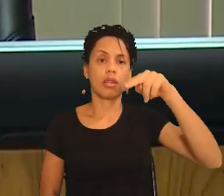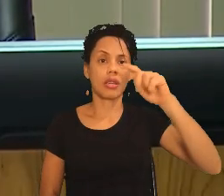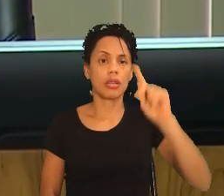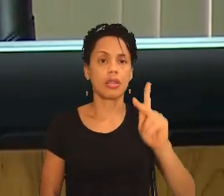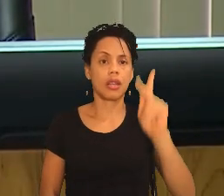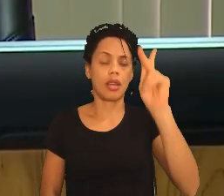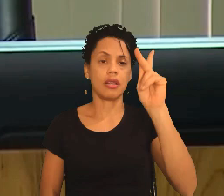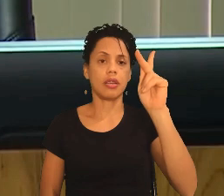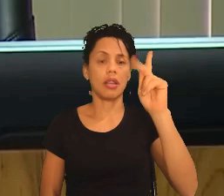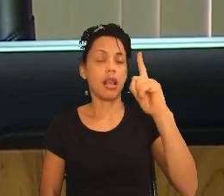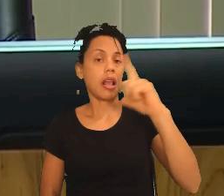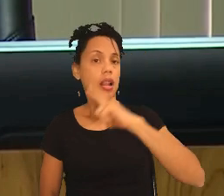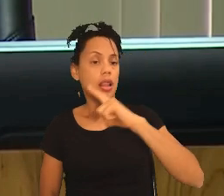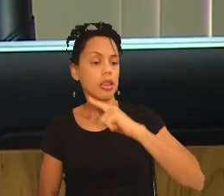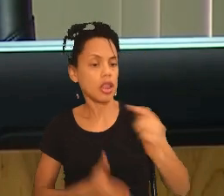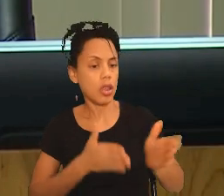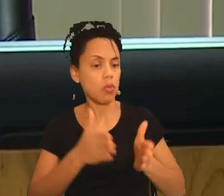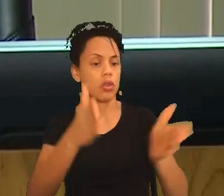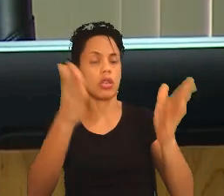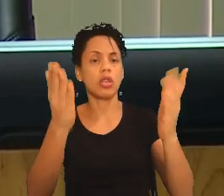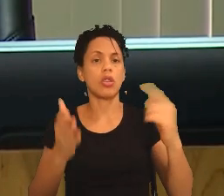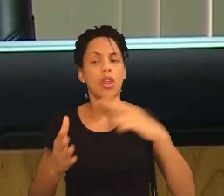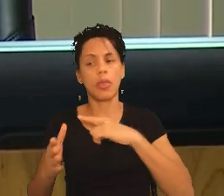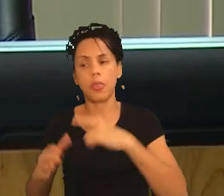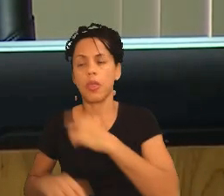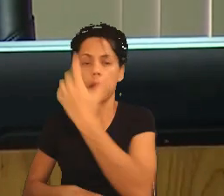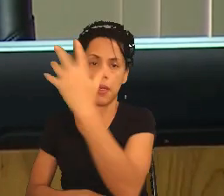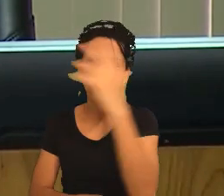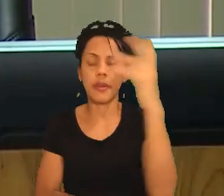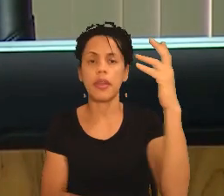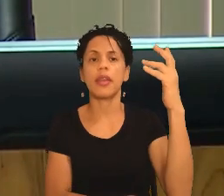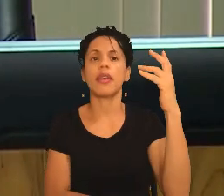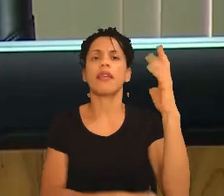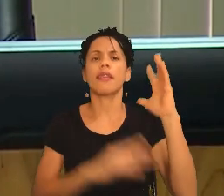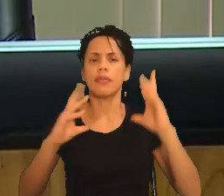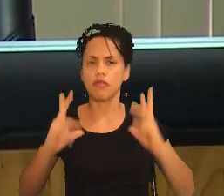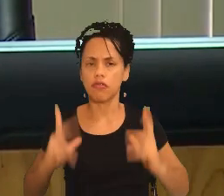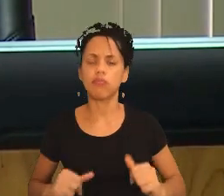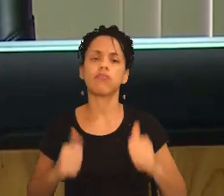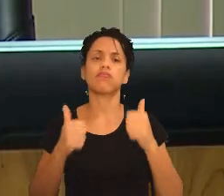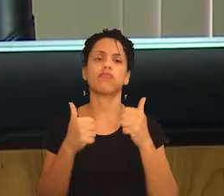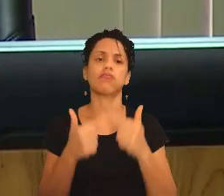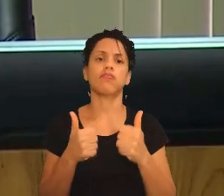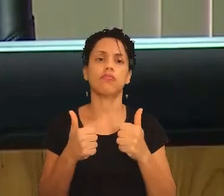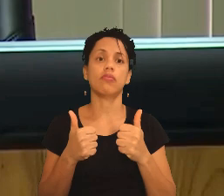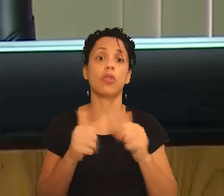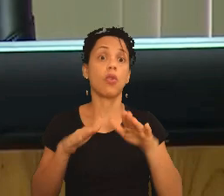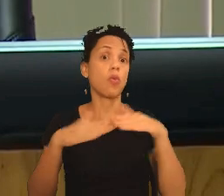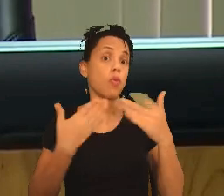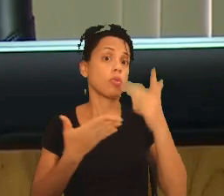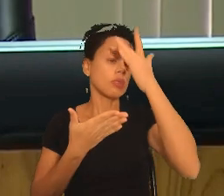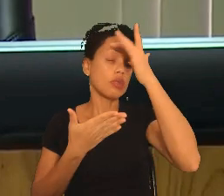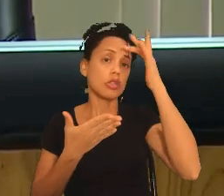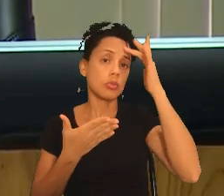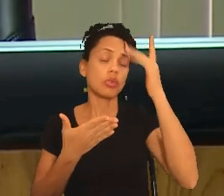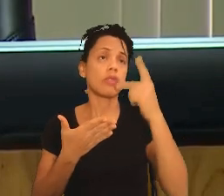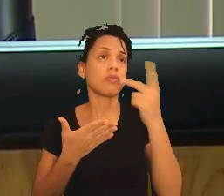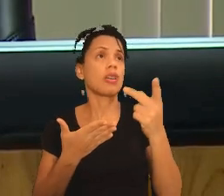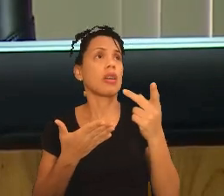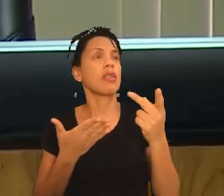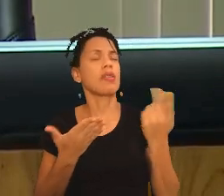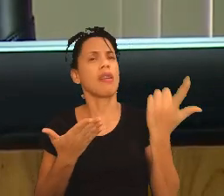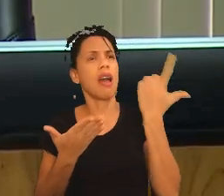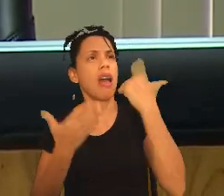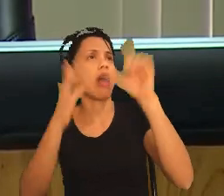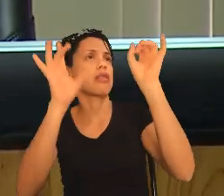nosso direito humano de ser. Nosso direito humano de ser Krenak. De ser Krenak na nossa região lá, de